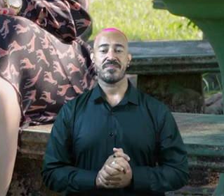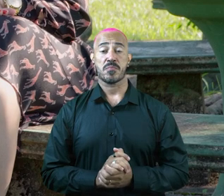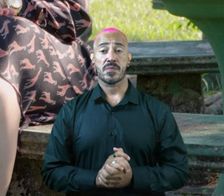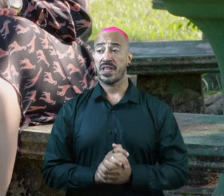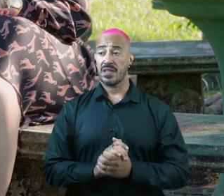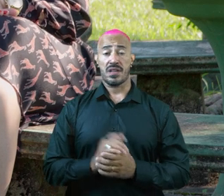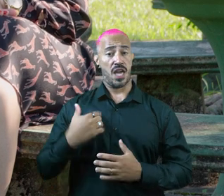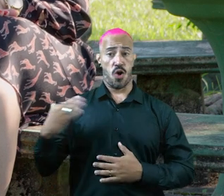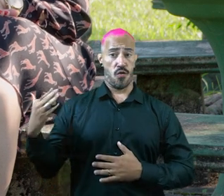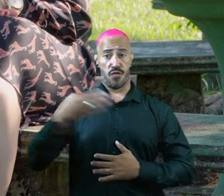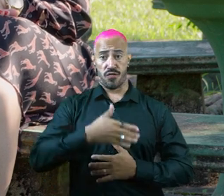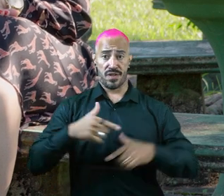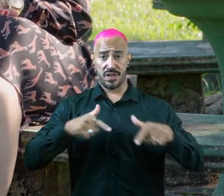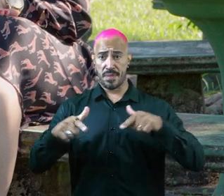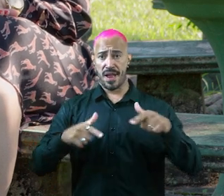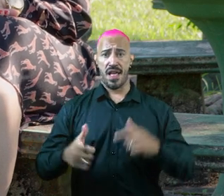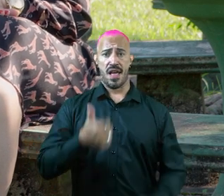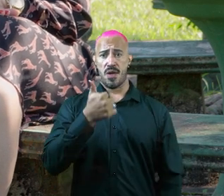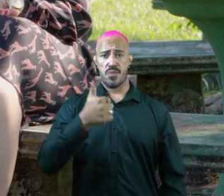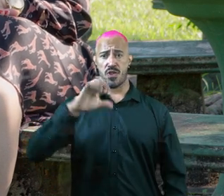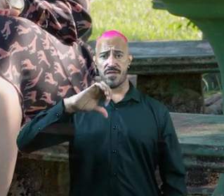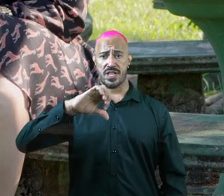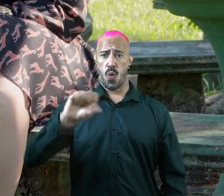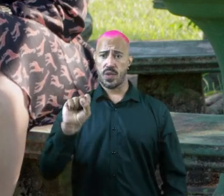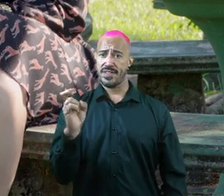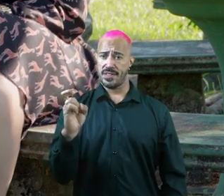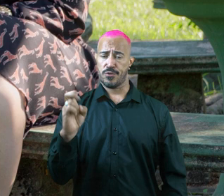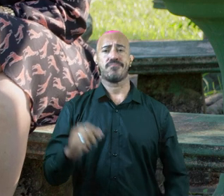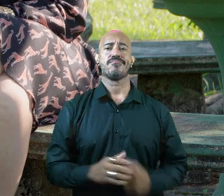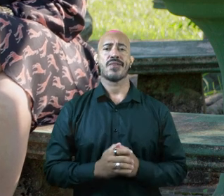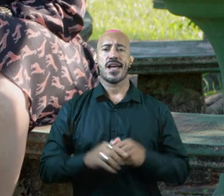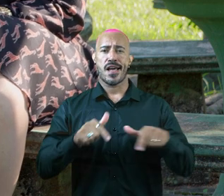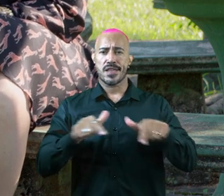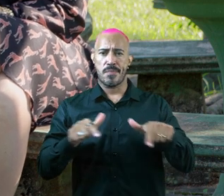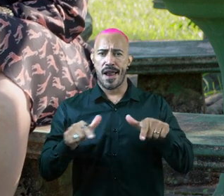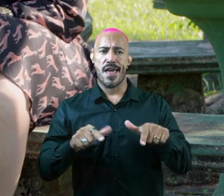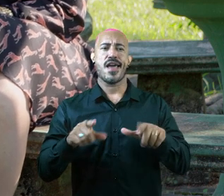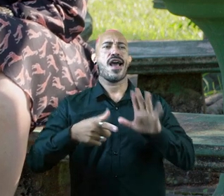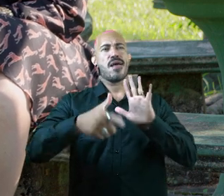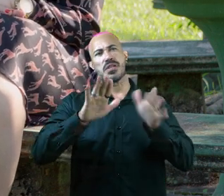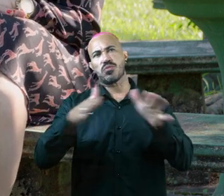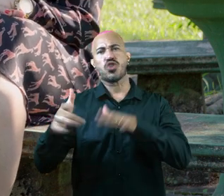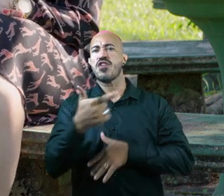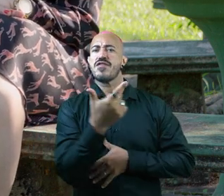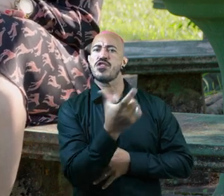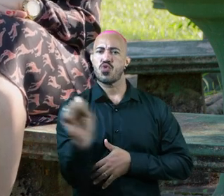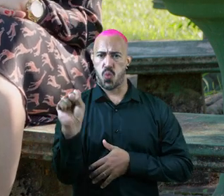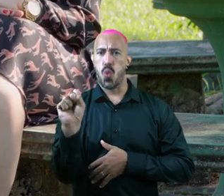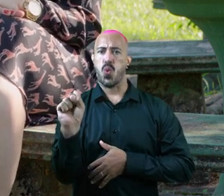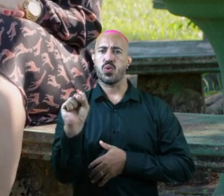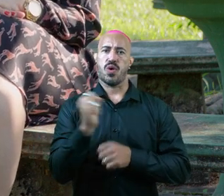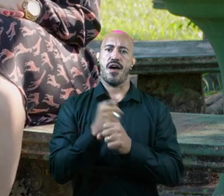Vim para trabalhar na escola em 1985. Trabalhei na gestão de pessoas por 28 anos. Então eu tenho a